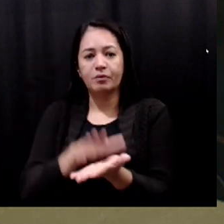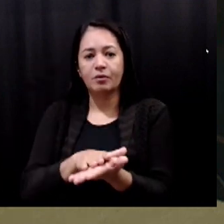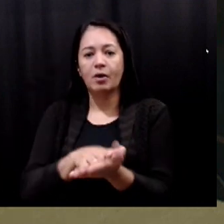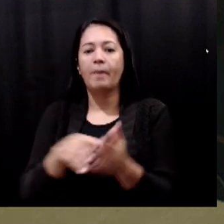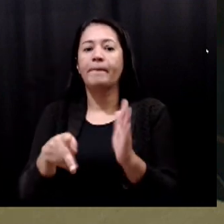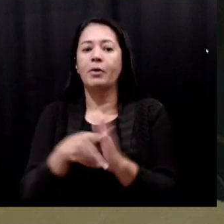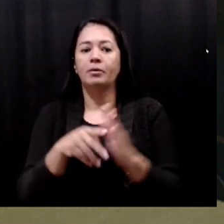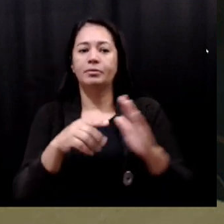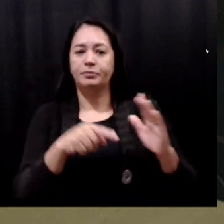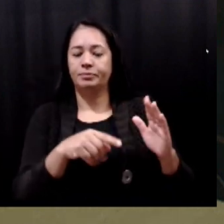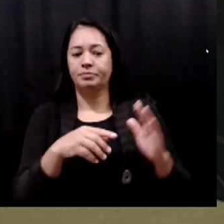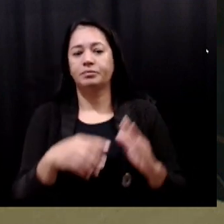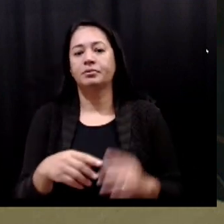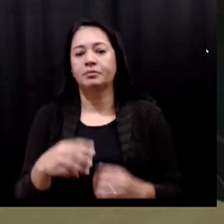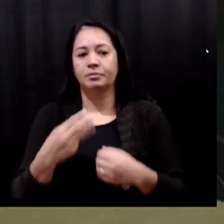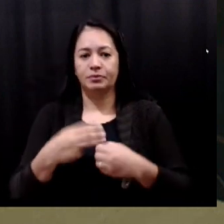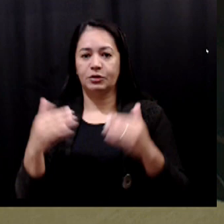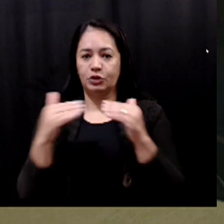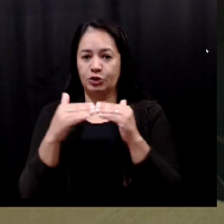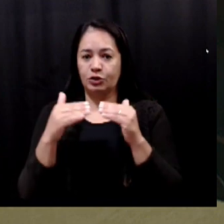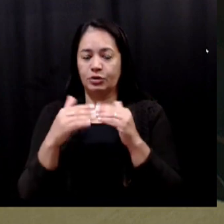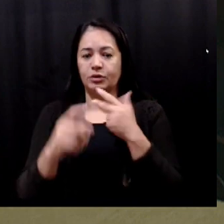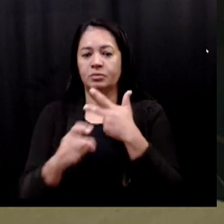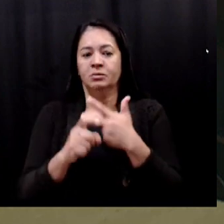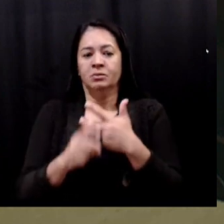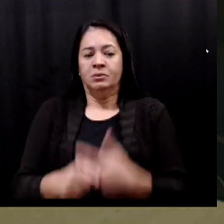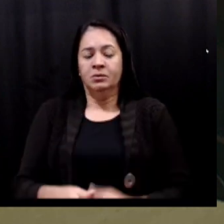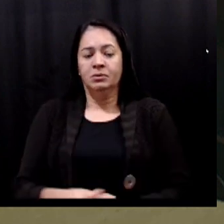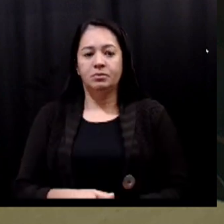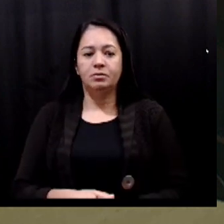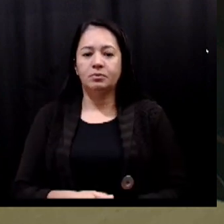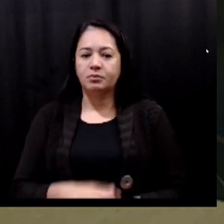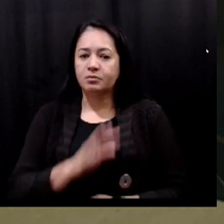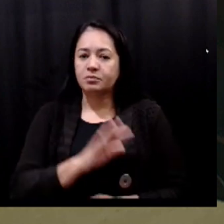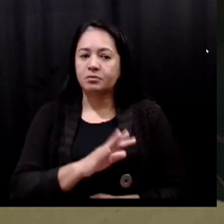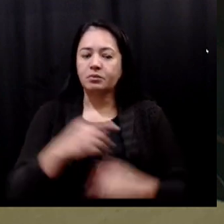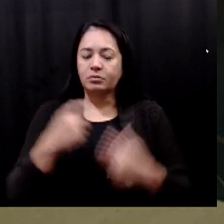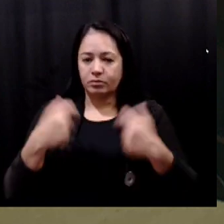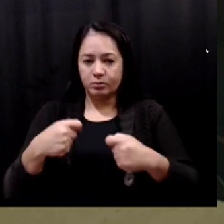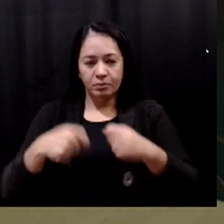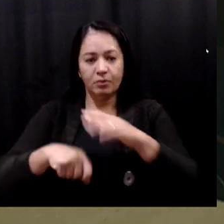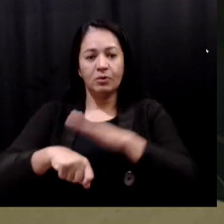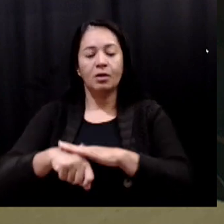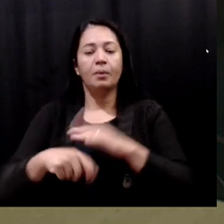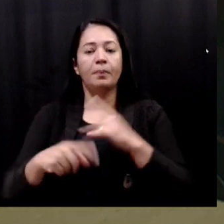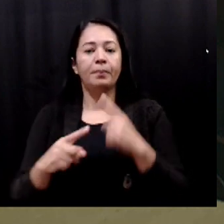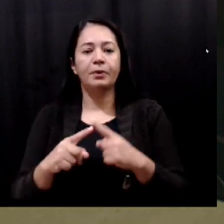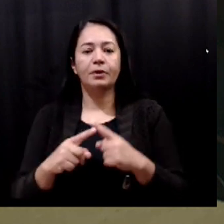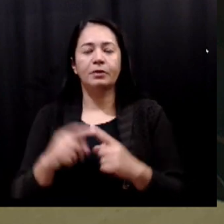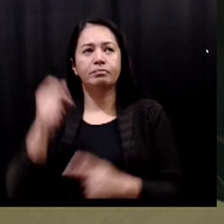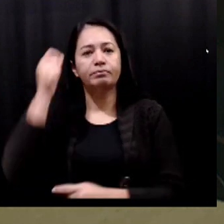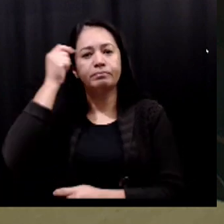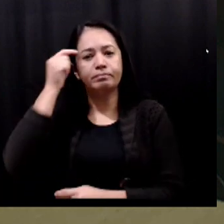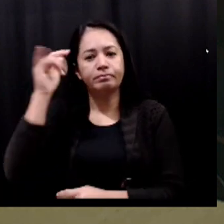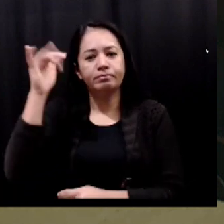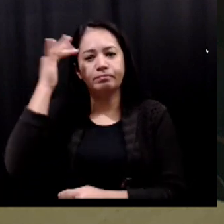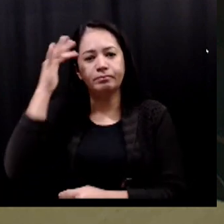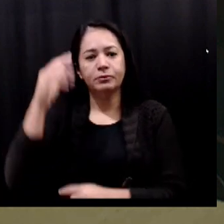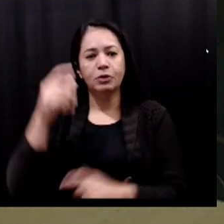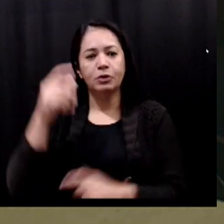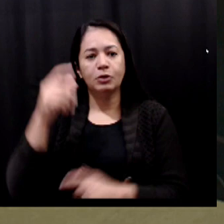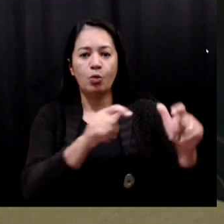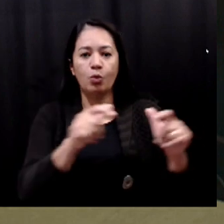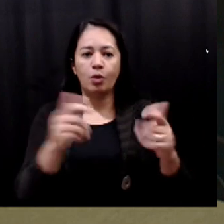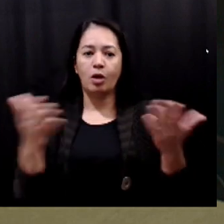município, de acordo com o Executivo. Essa adequação se faz necessária para refletir com precisão o espaço atualmente ocupado